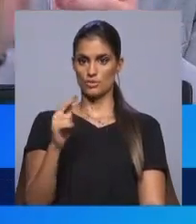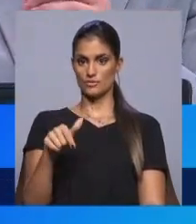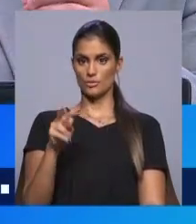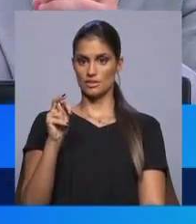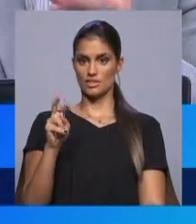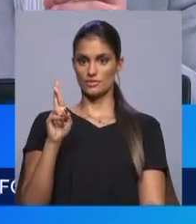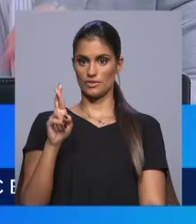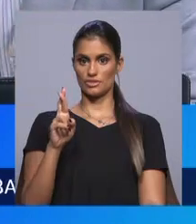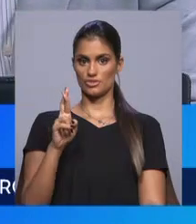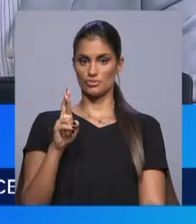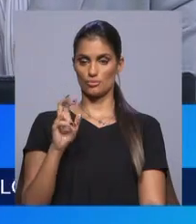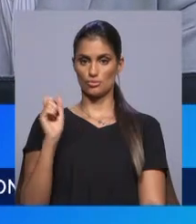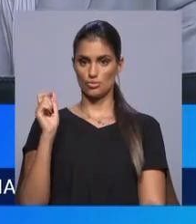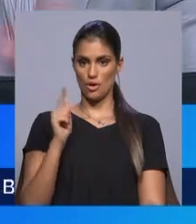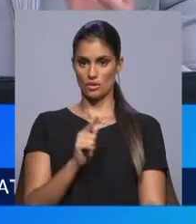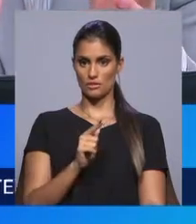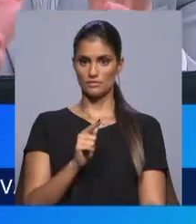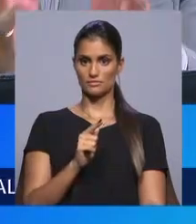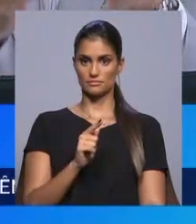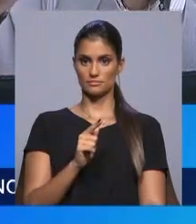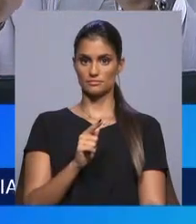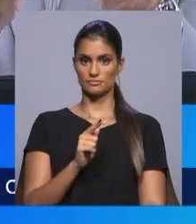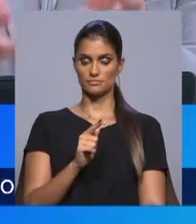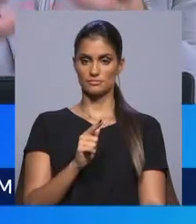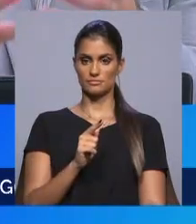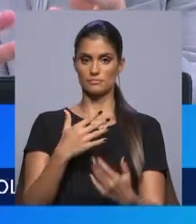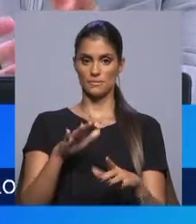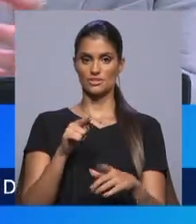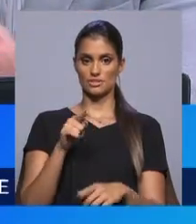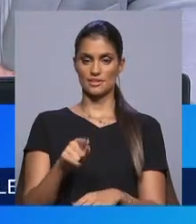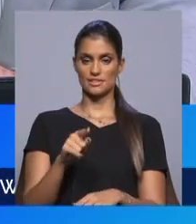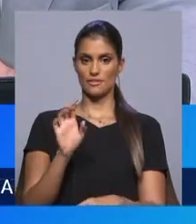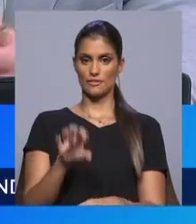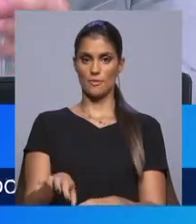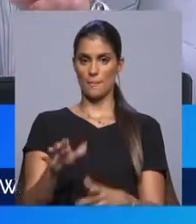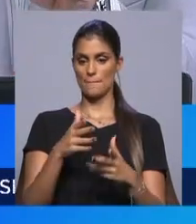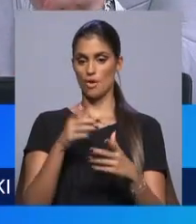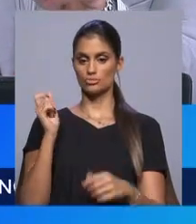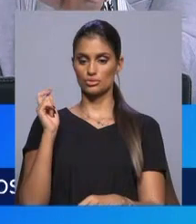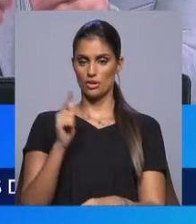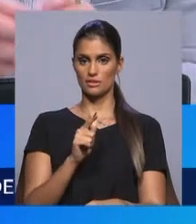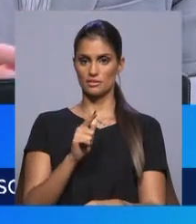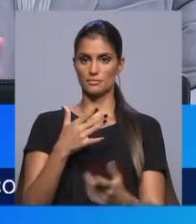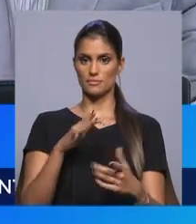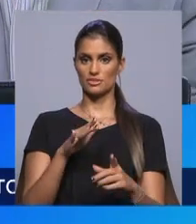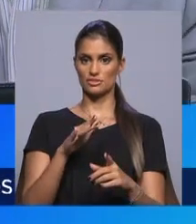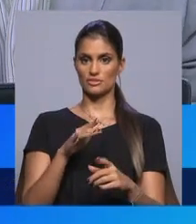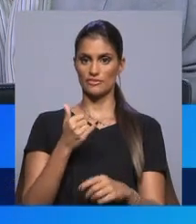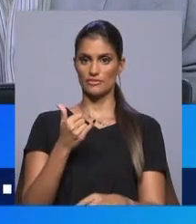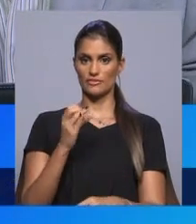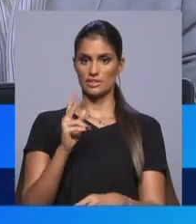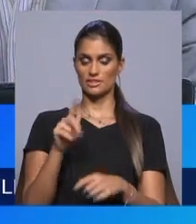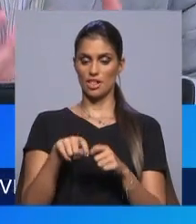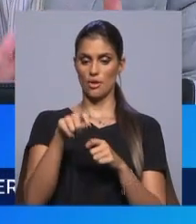vezes a massa do Sol. Mas, José, imagina isto, mas é uma massa desse tipo, maior que o Sol, mas com um diâmetro de 20